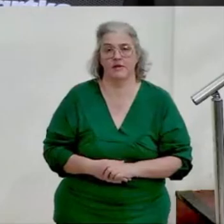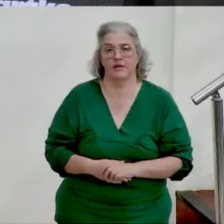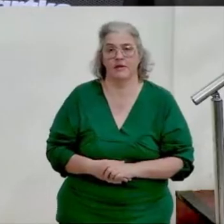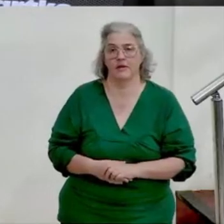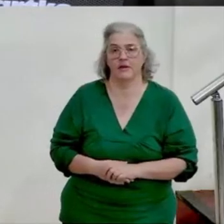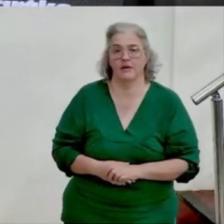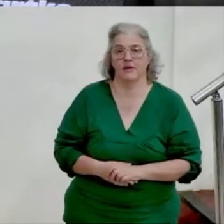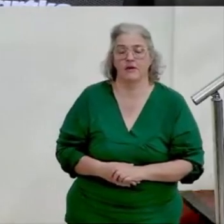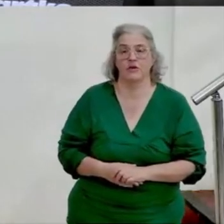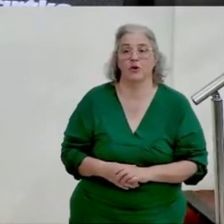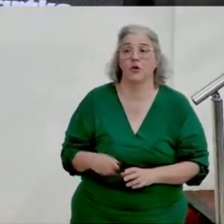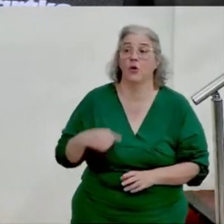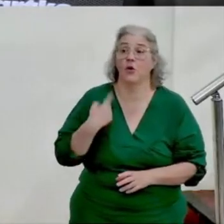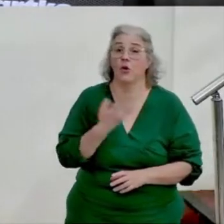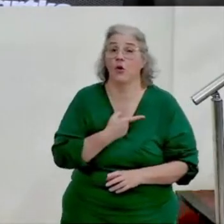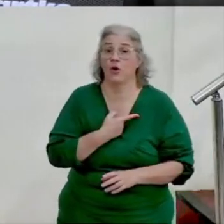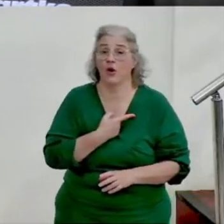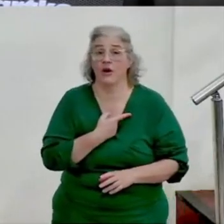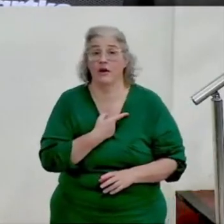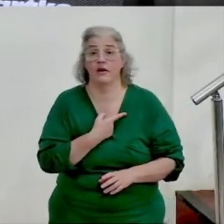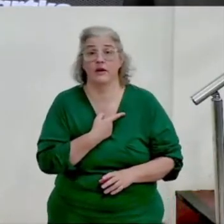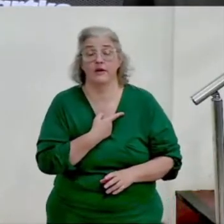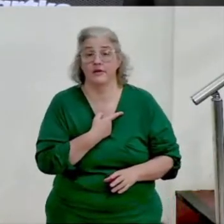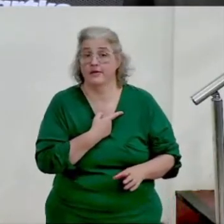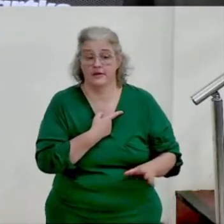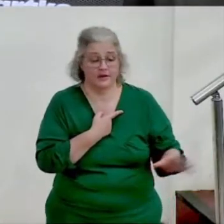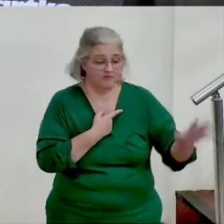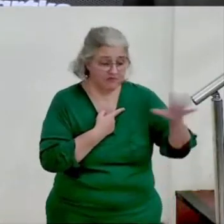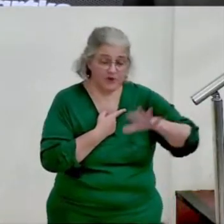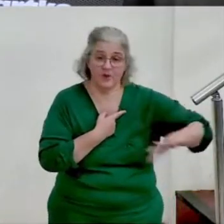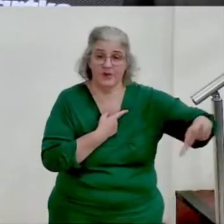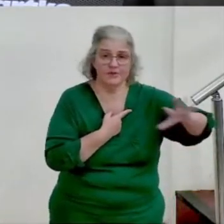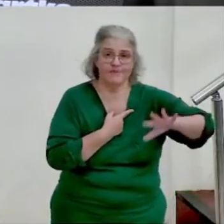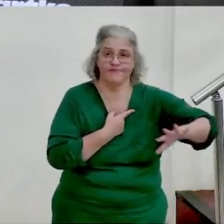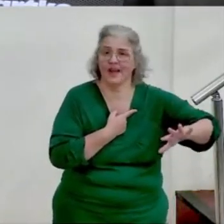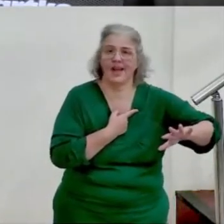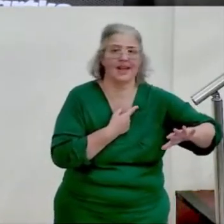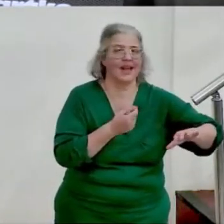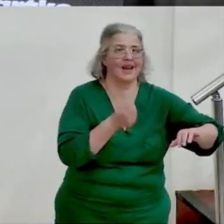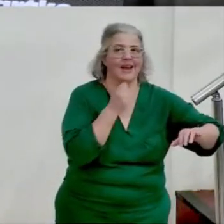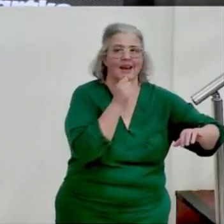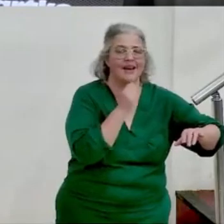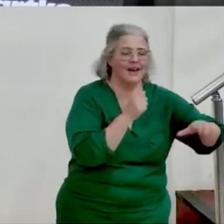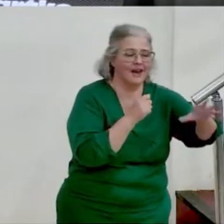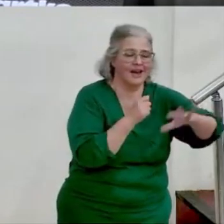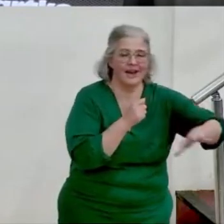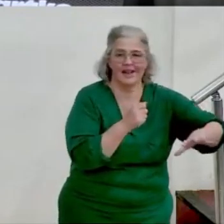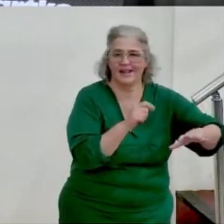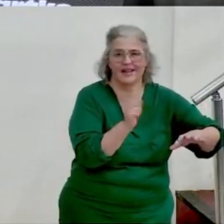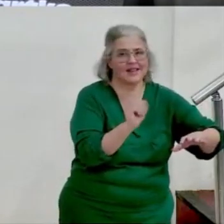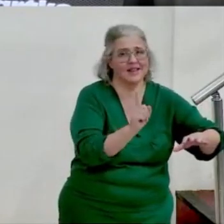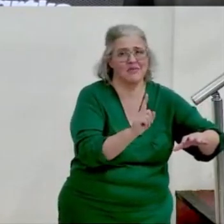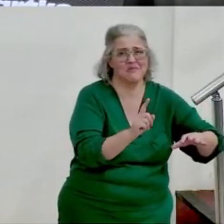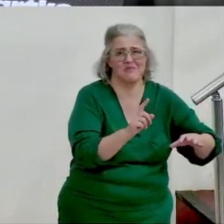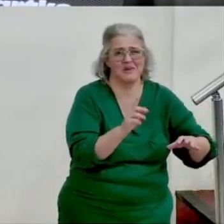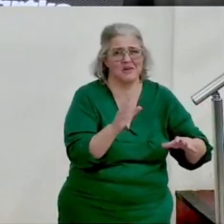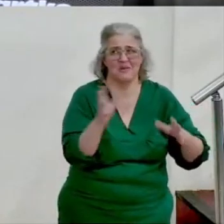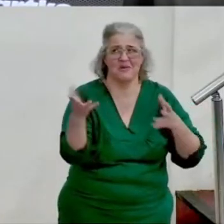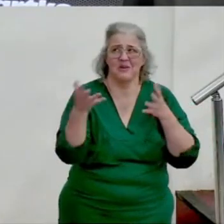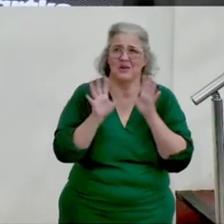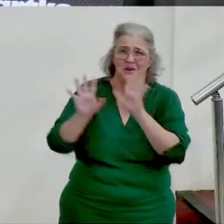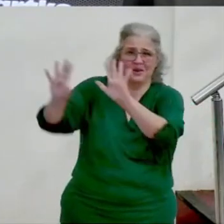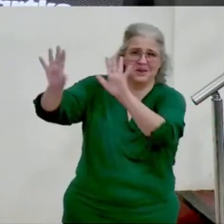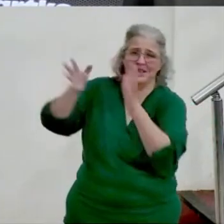vimos que os demais eram aqueles que andam sem Deus no mundo. Aqueles que são pagãos, ímpios, que rejeitam a